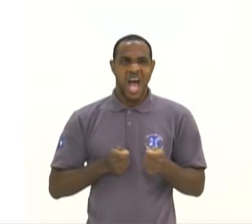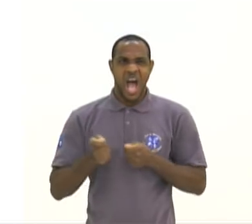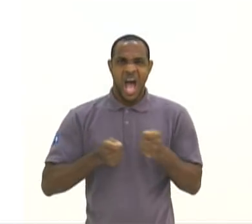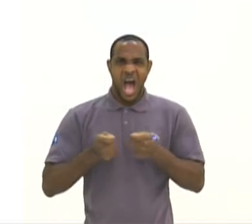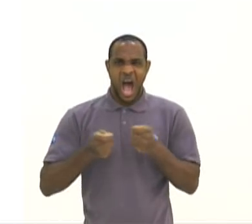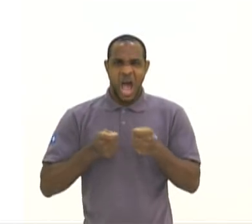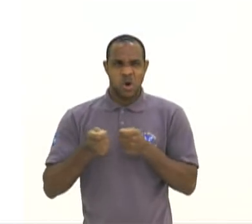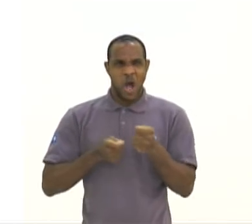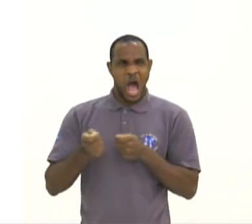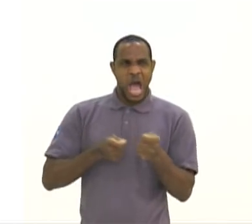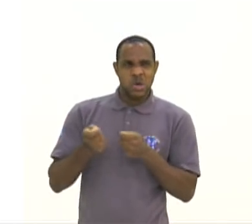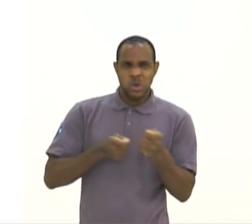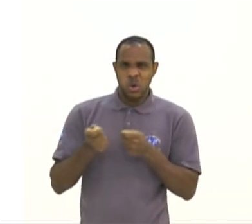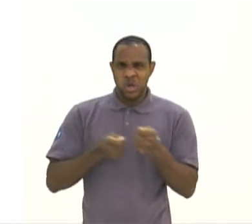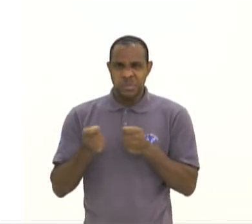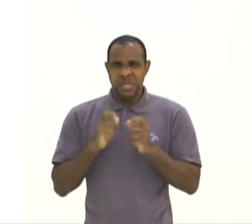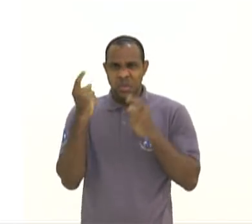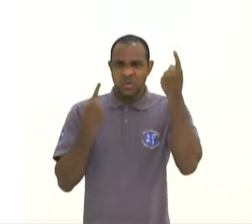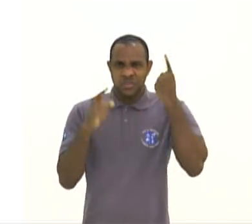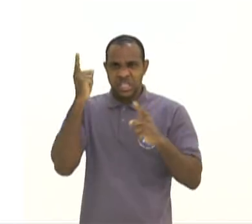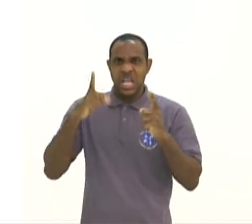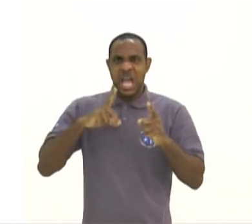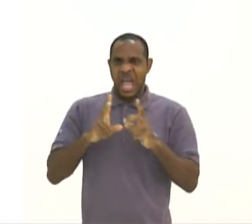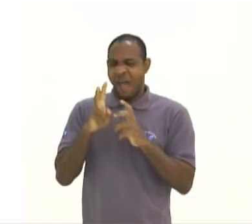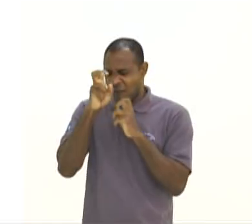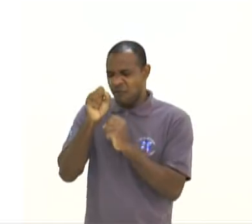fortemente baseada em...